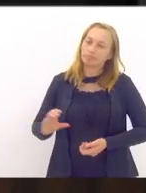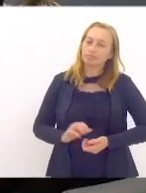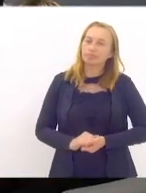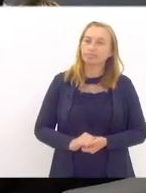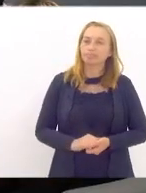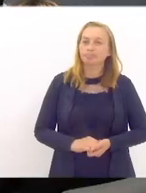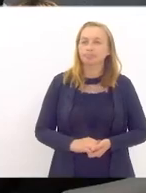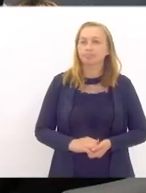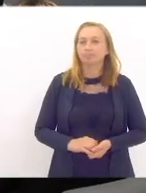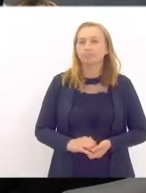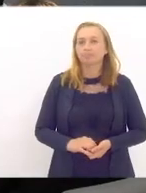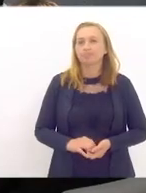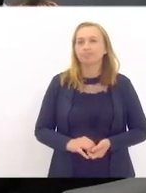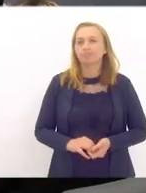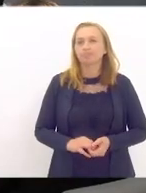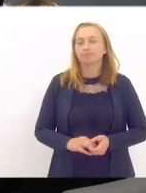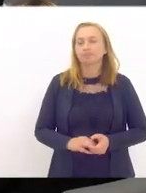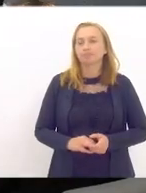deputado